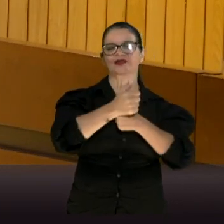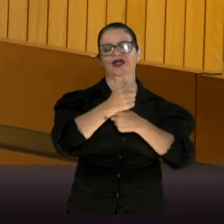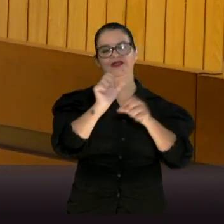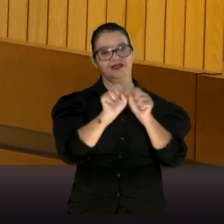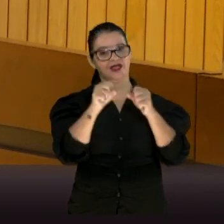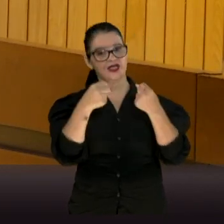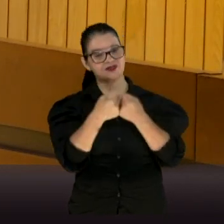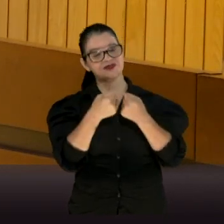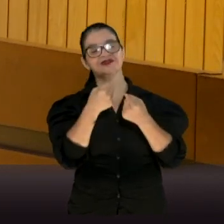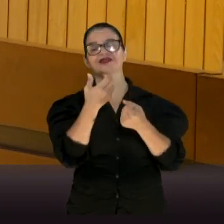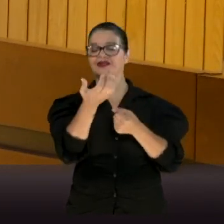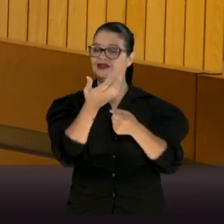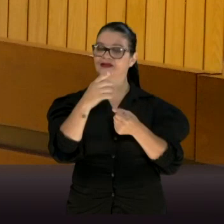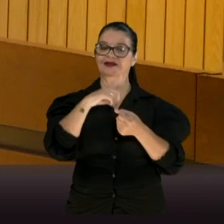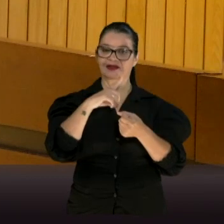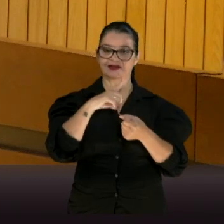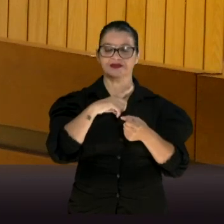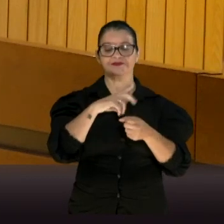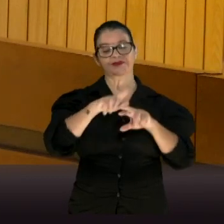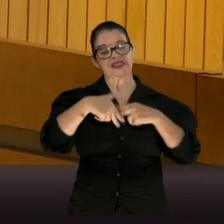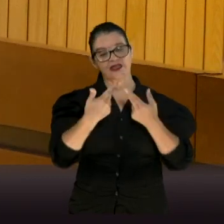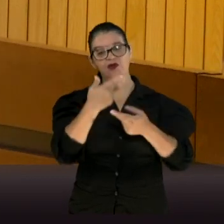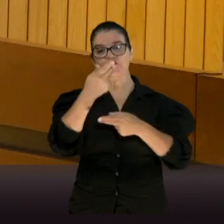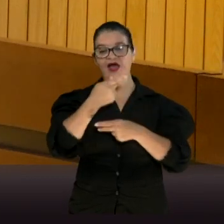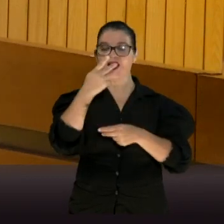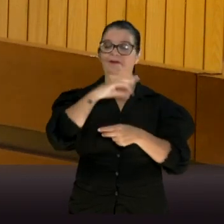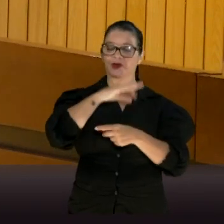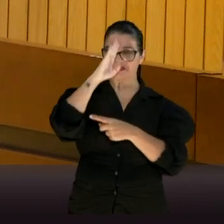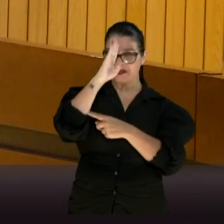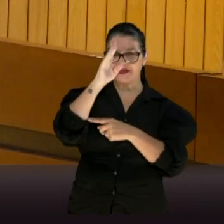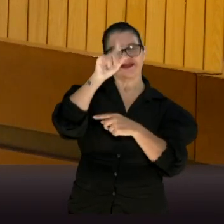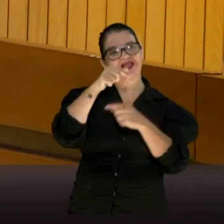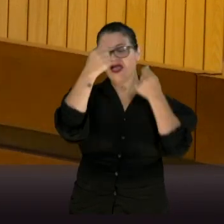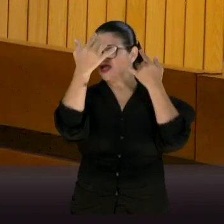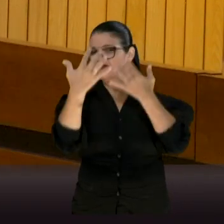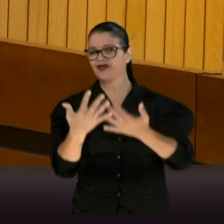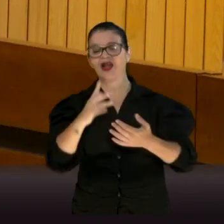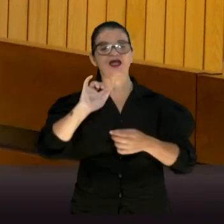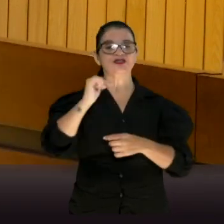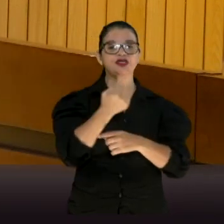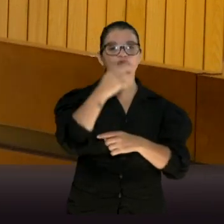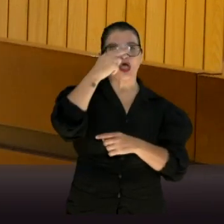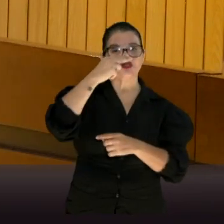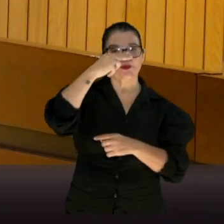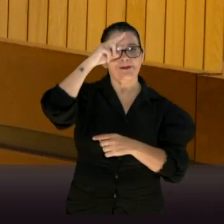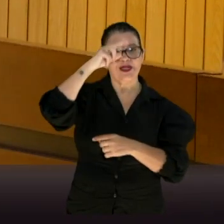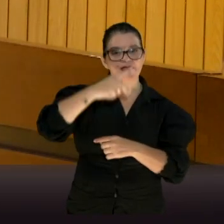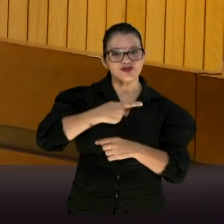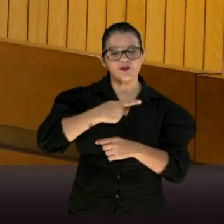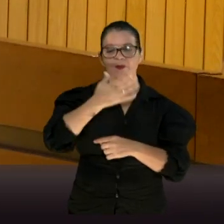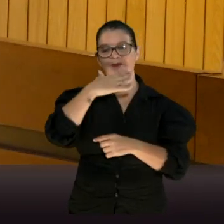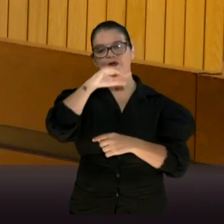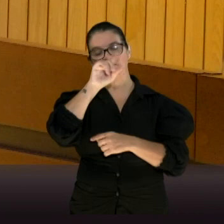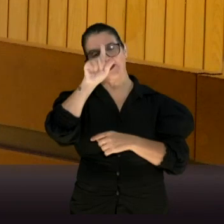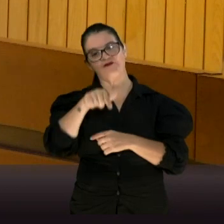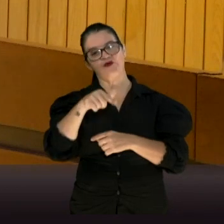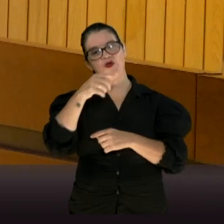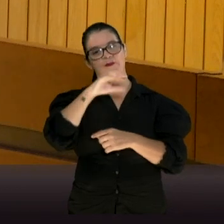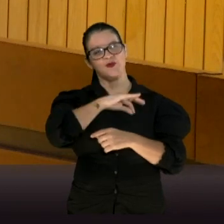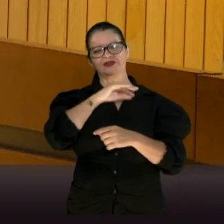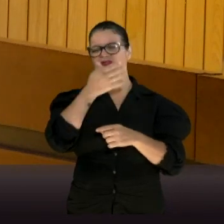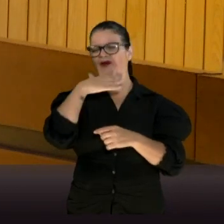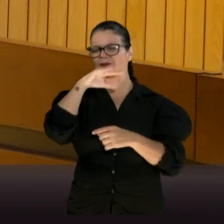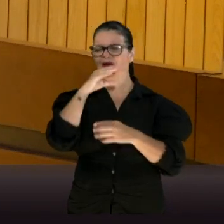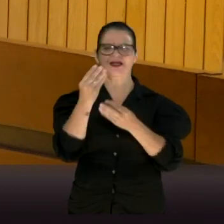espera. Então, falar de polícia militar é falar de nós mesmos. Meu pai foi policial, o pai de